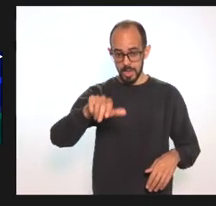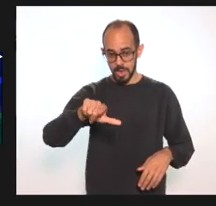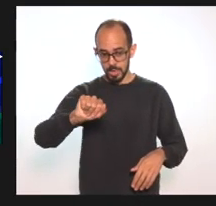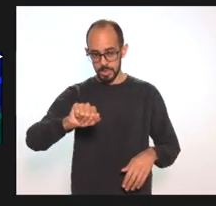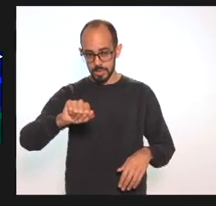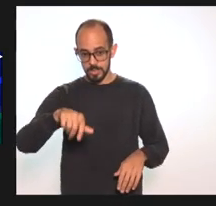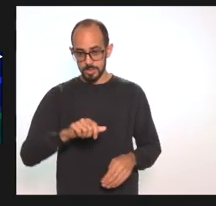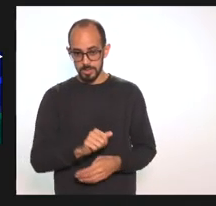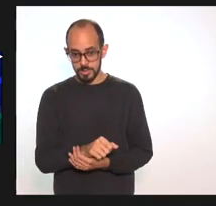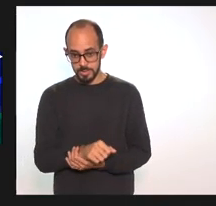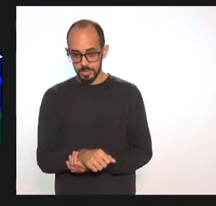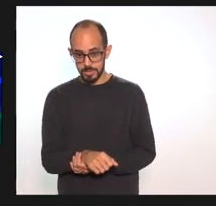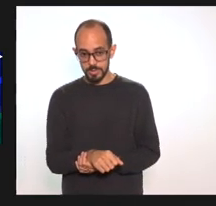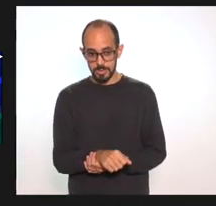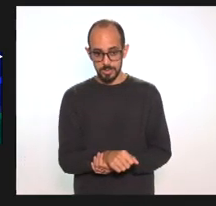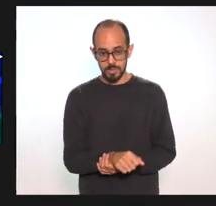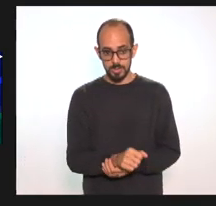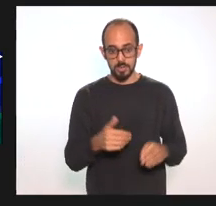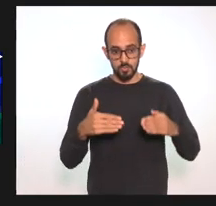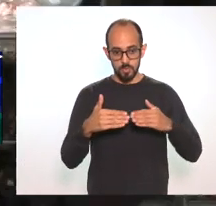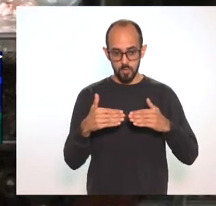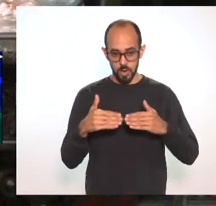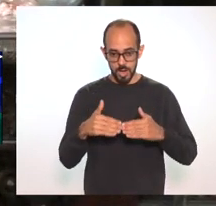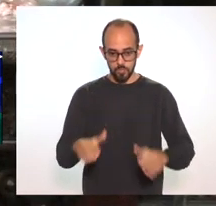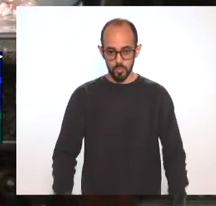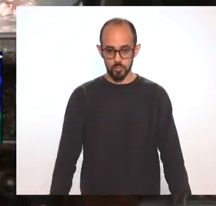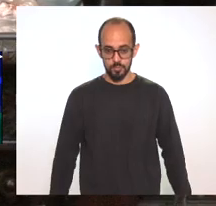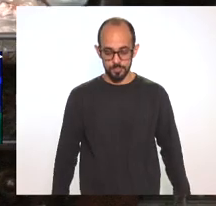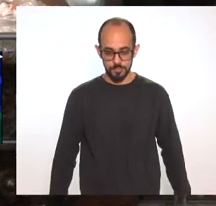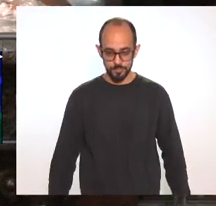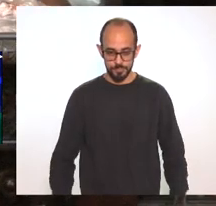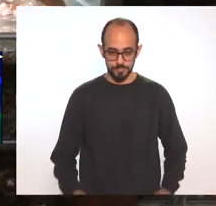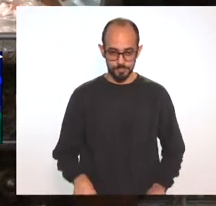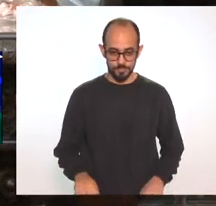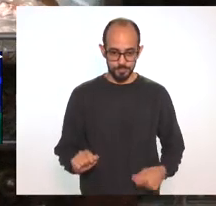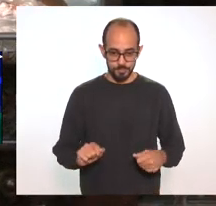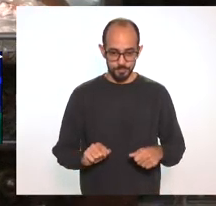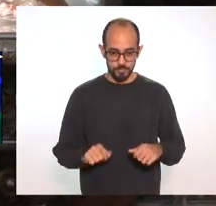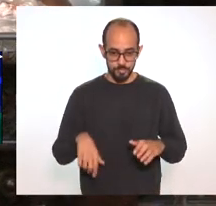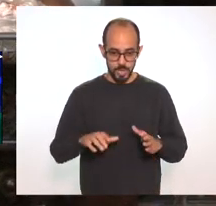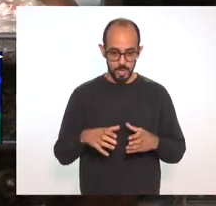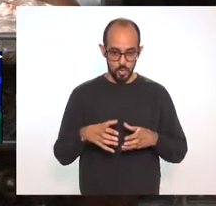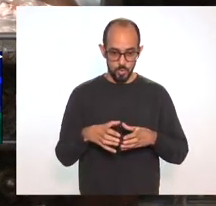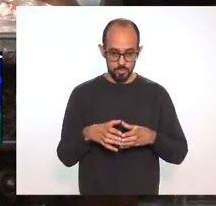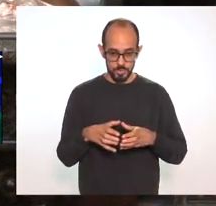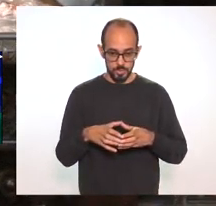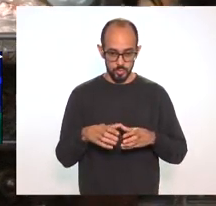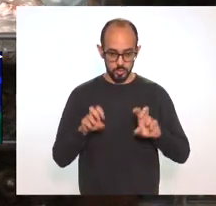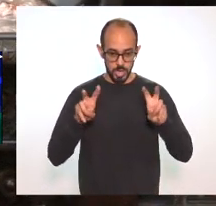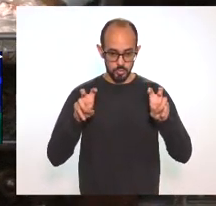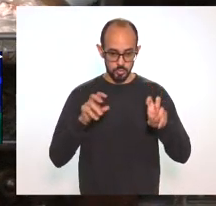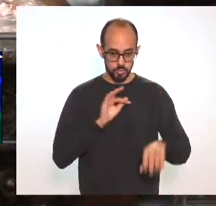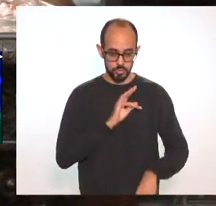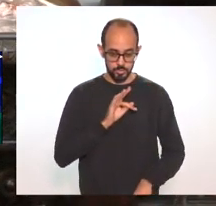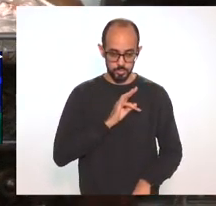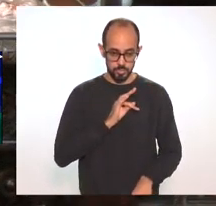Senhor presidente, o parecer é favorável. Pela Comissão de Segurança Pública e Assuntos de Polícia,